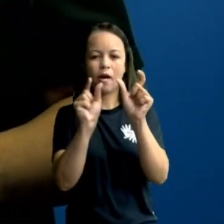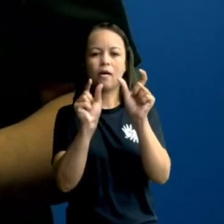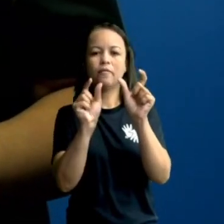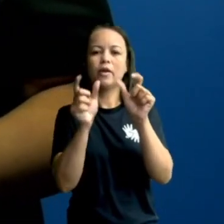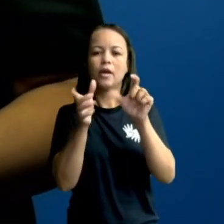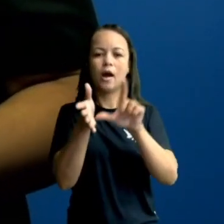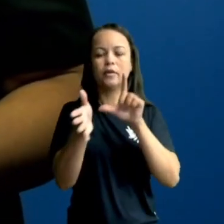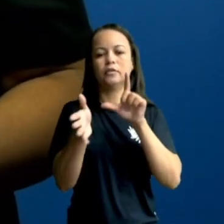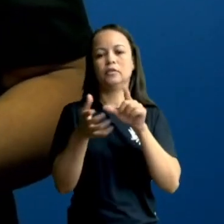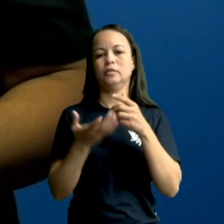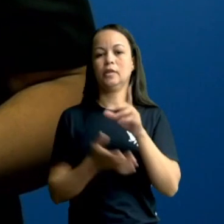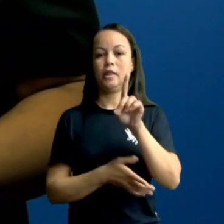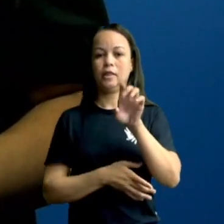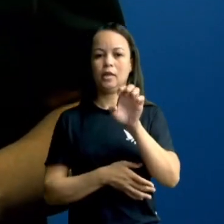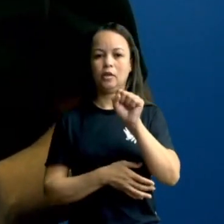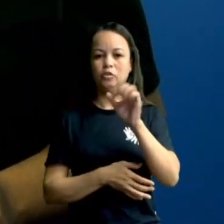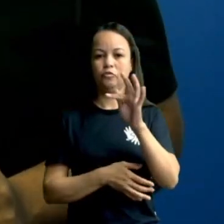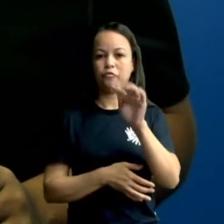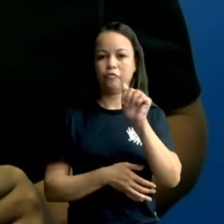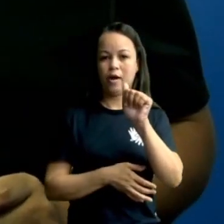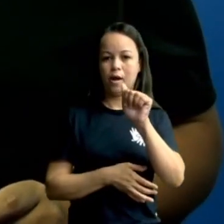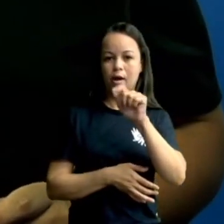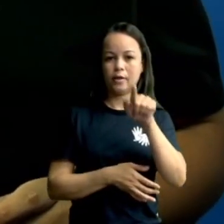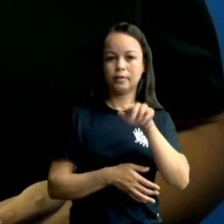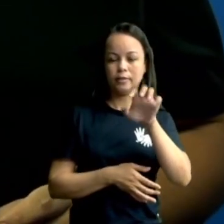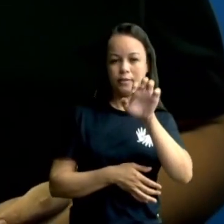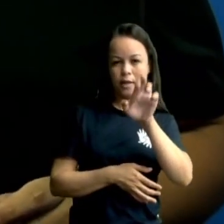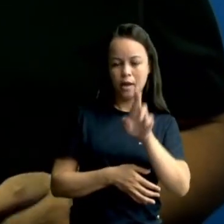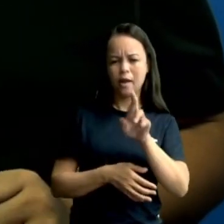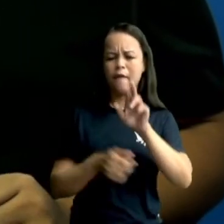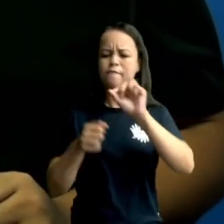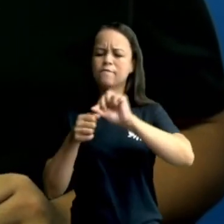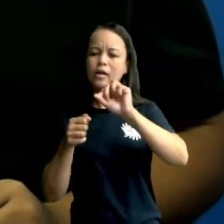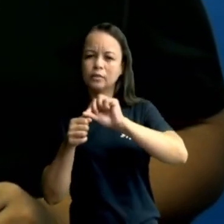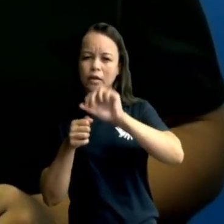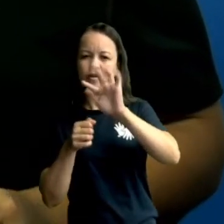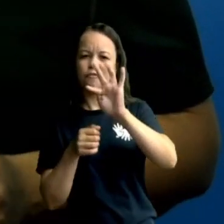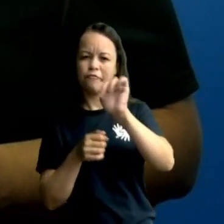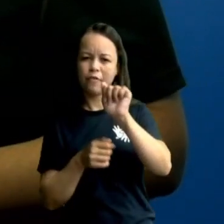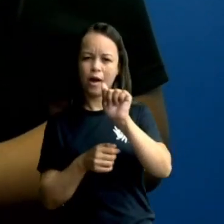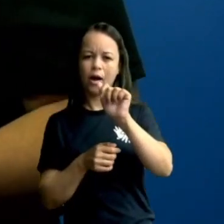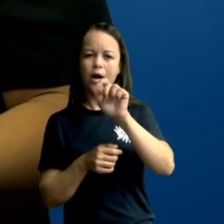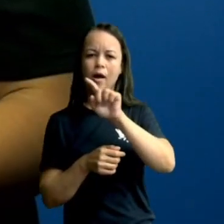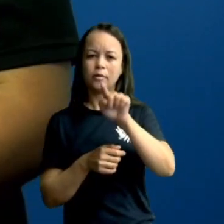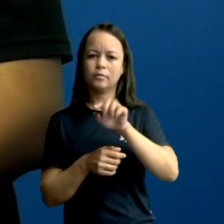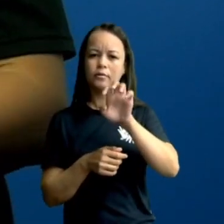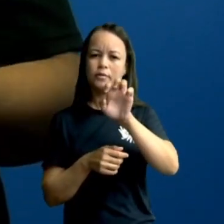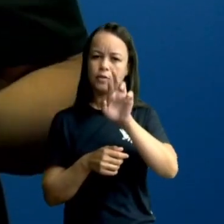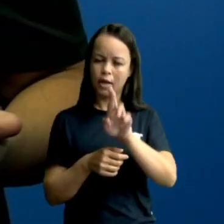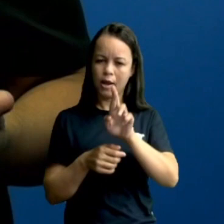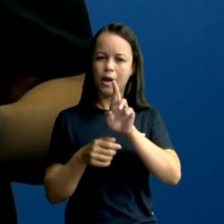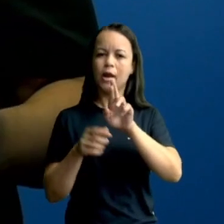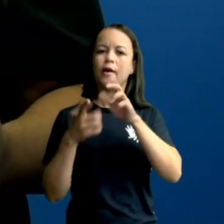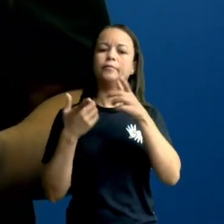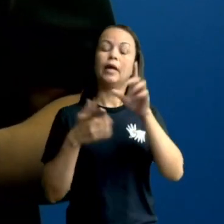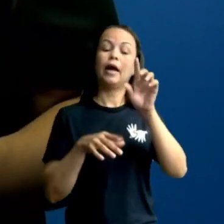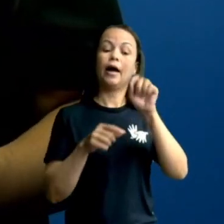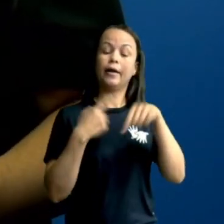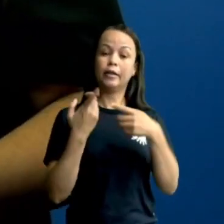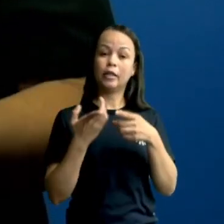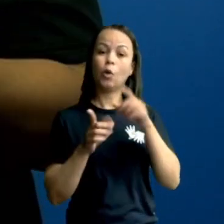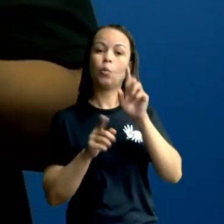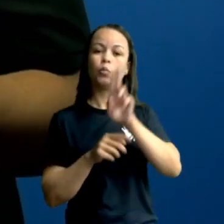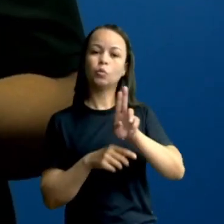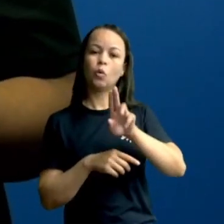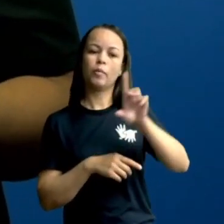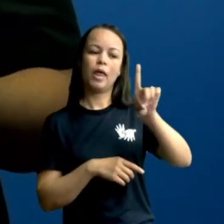palavra desfazer. Fazer é uma palavra primitiva. Ou seja, des, que